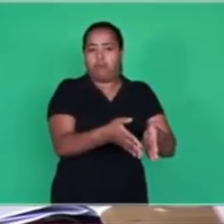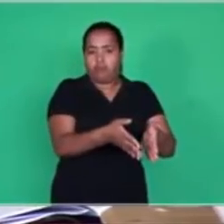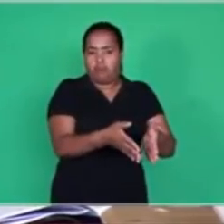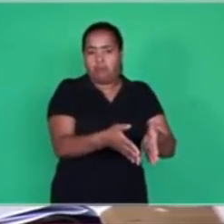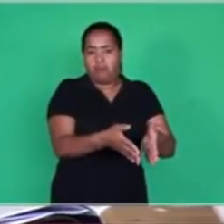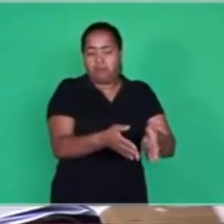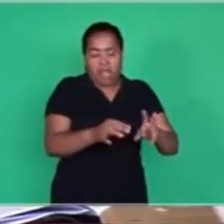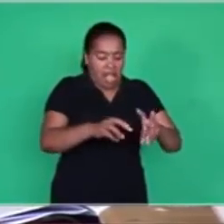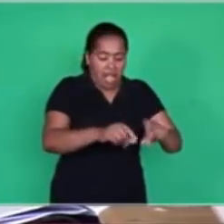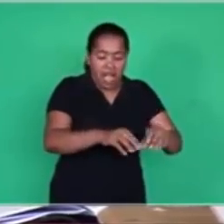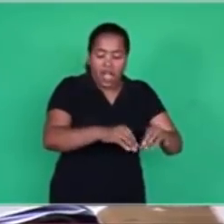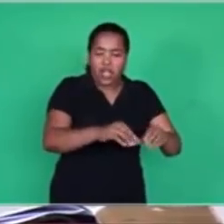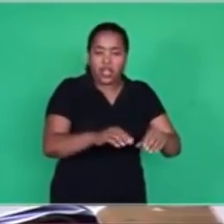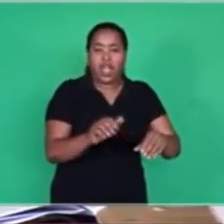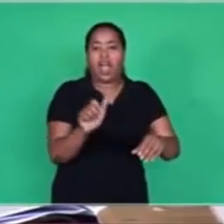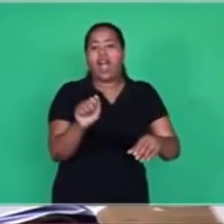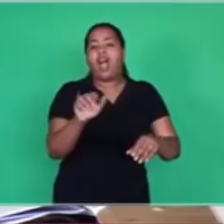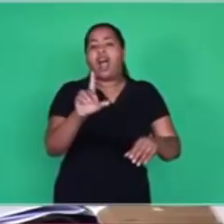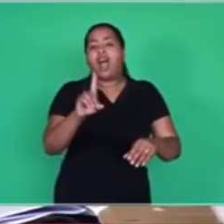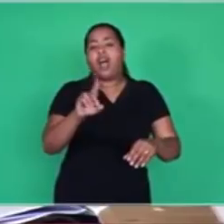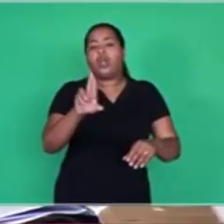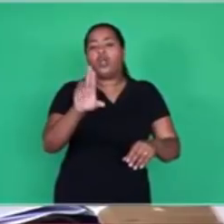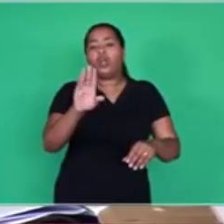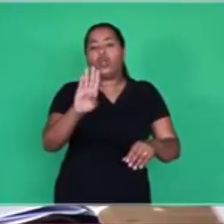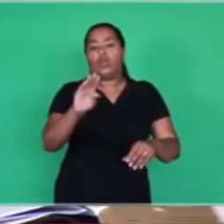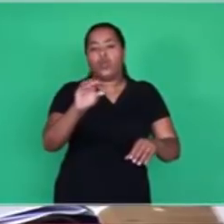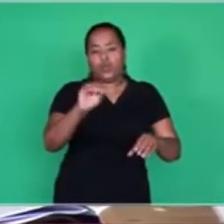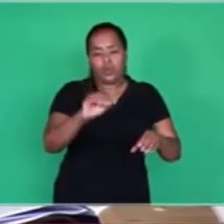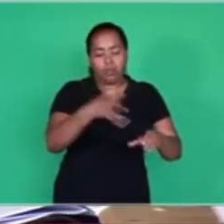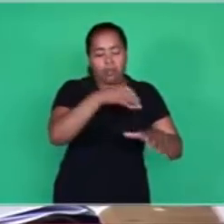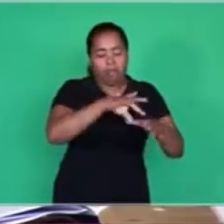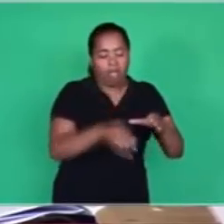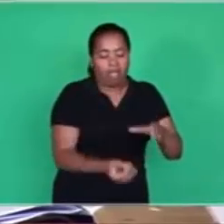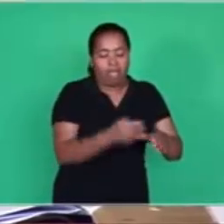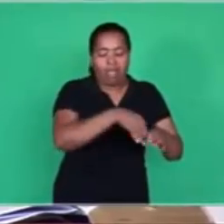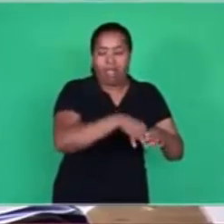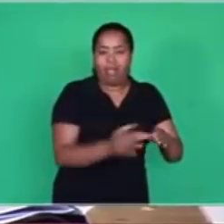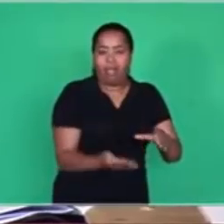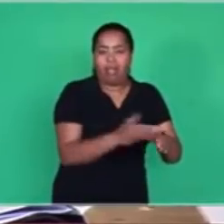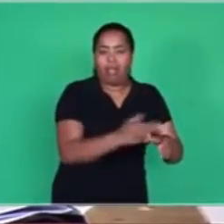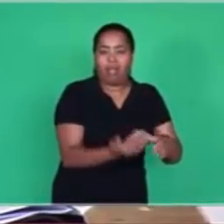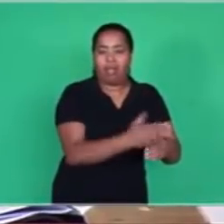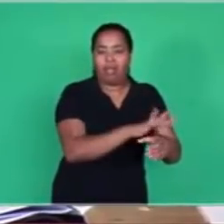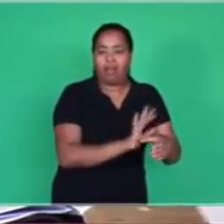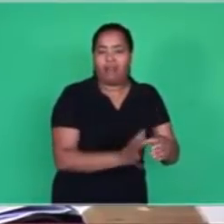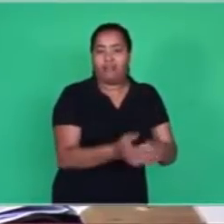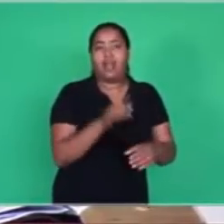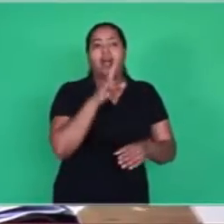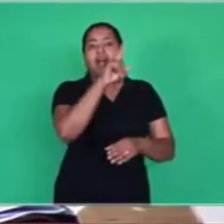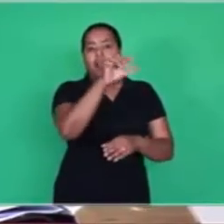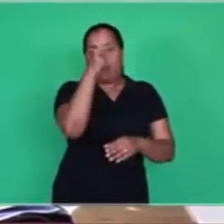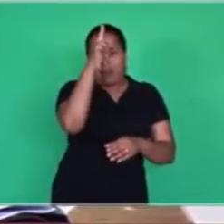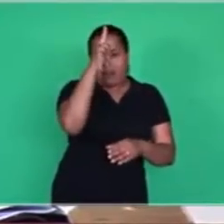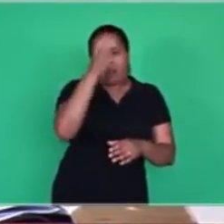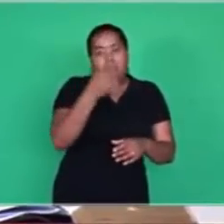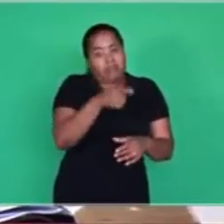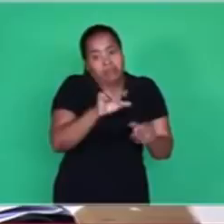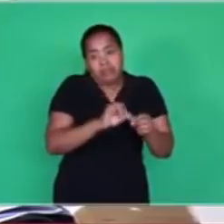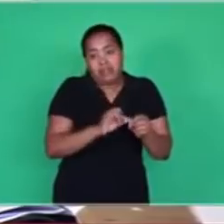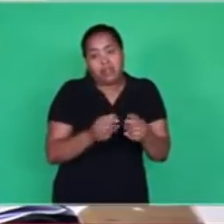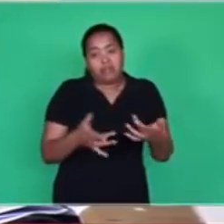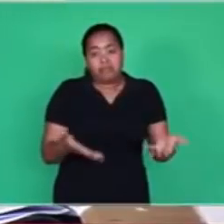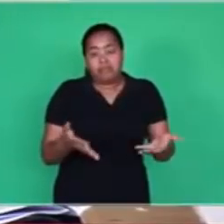É, o que é natural. Eles não perdem nada. O que fizeram com eles lá na Alemanha, eles vão fazer com cigar.